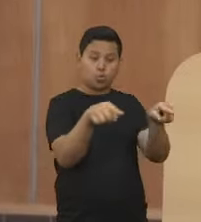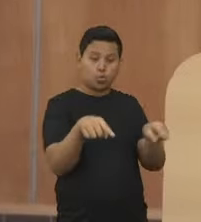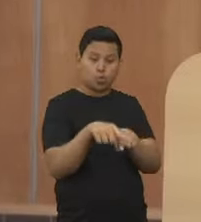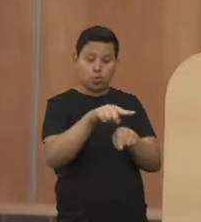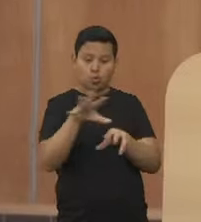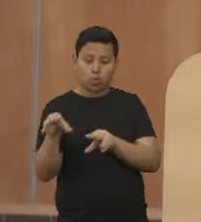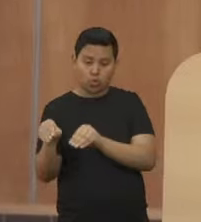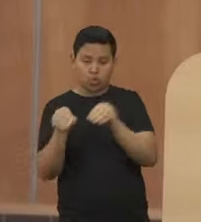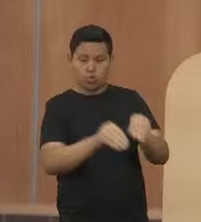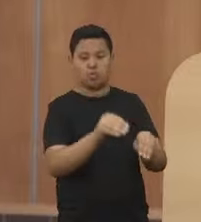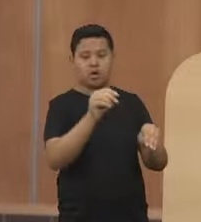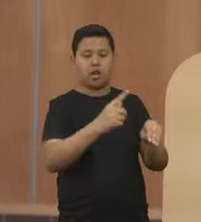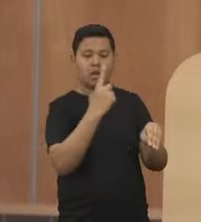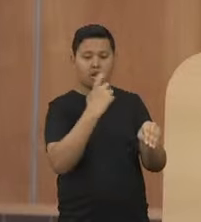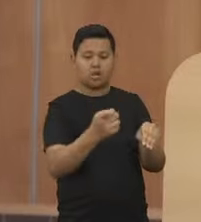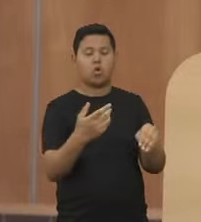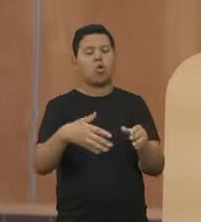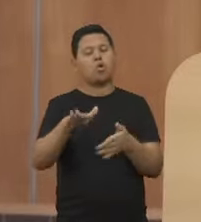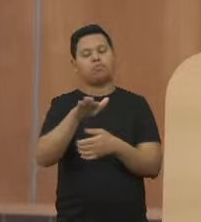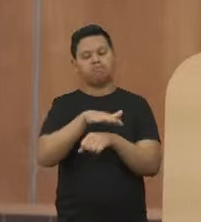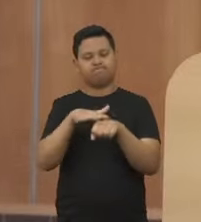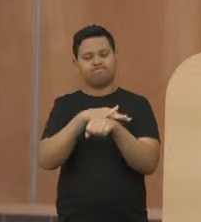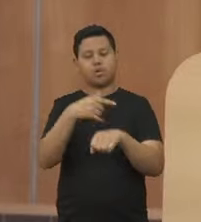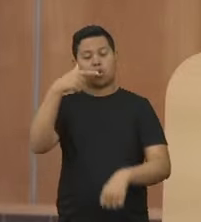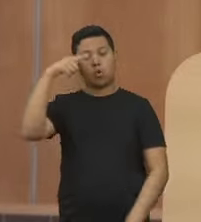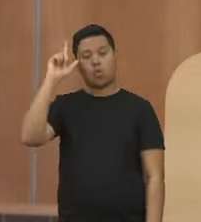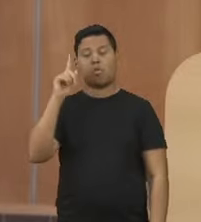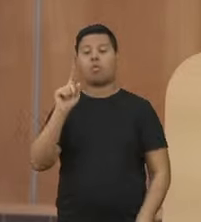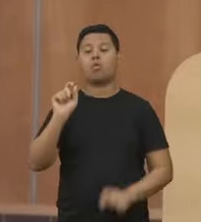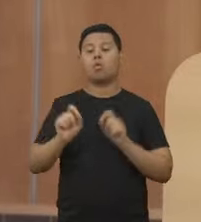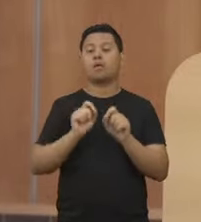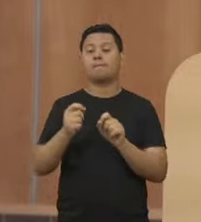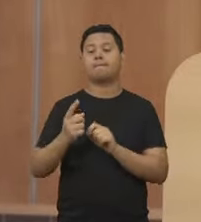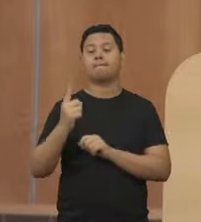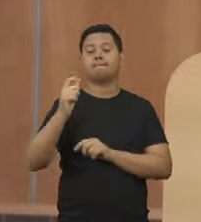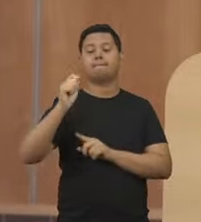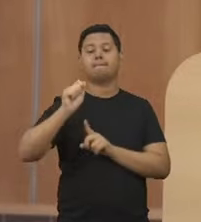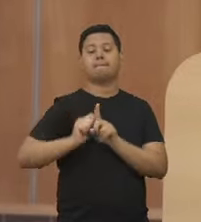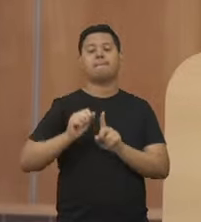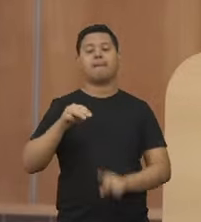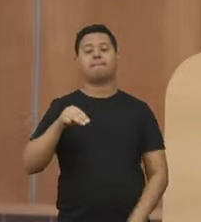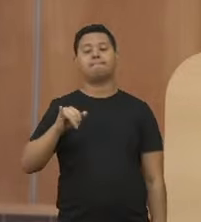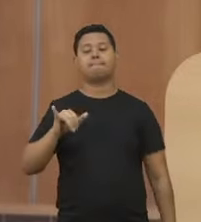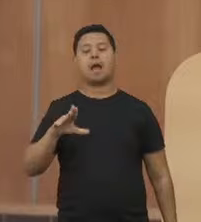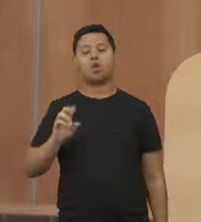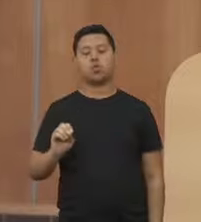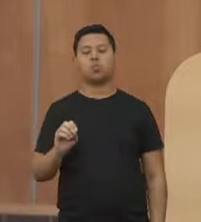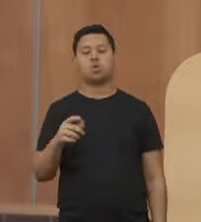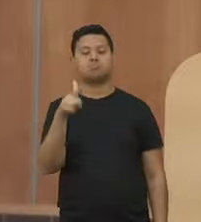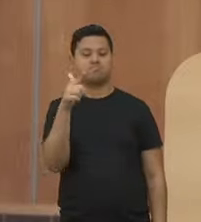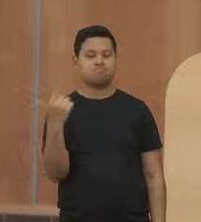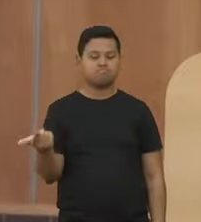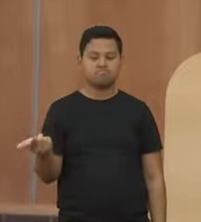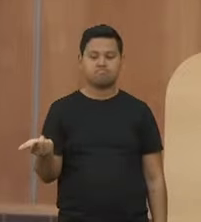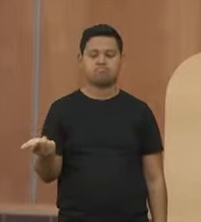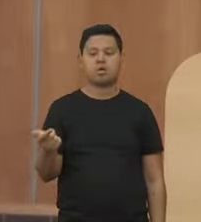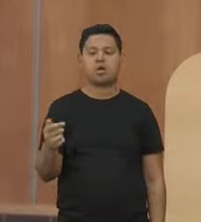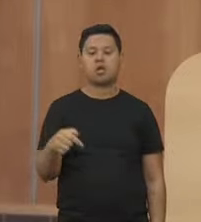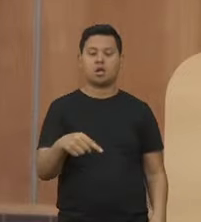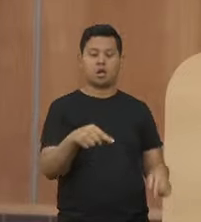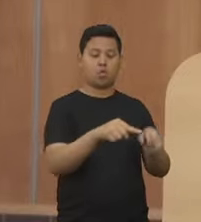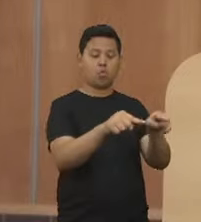nós estávamos conversando lá, por exemplo, 1º de maio não tem neve. Se for pegar um carroceiro para